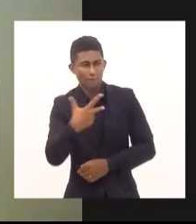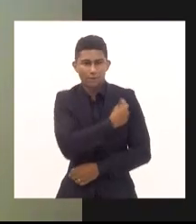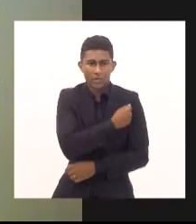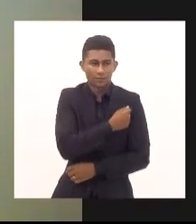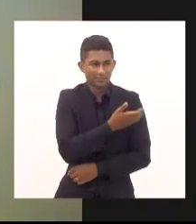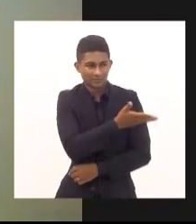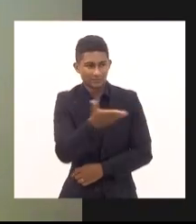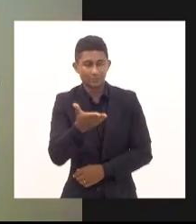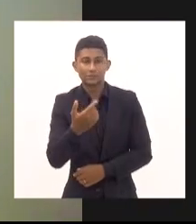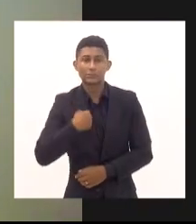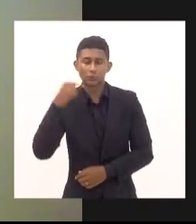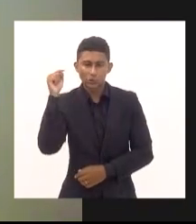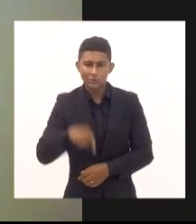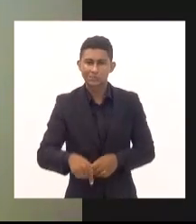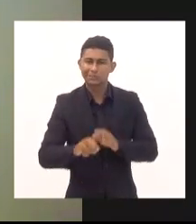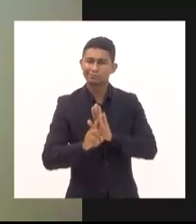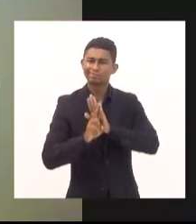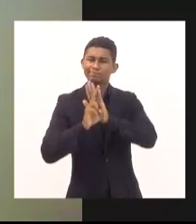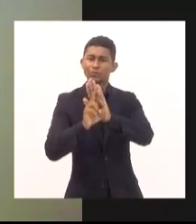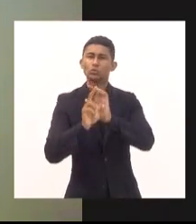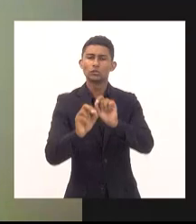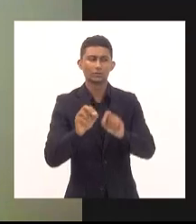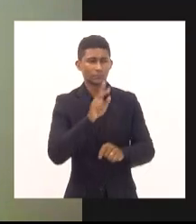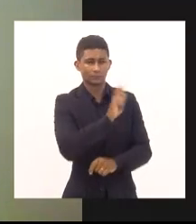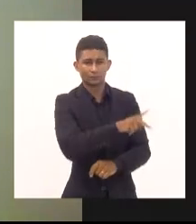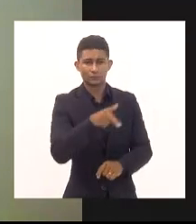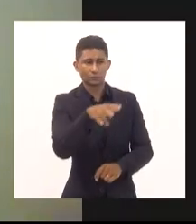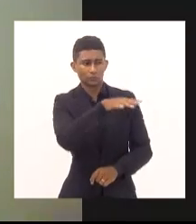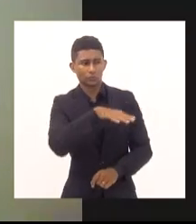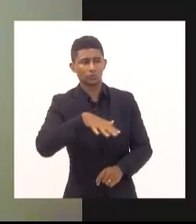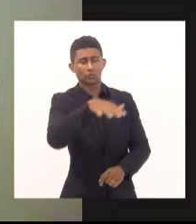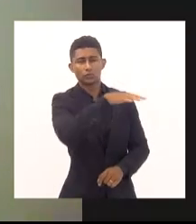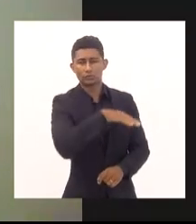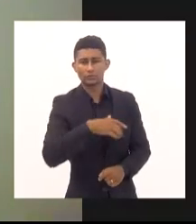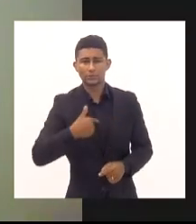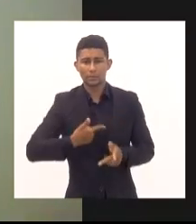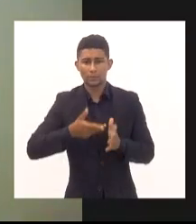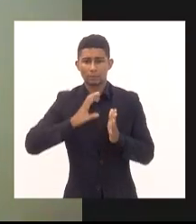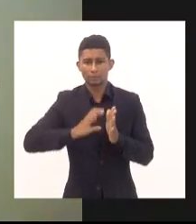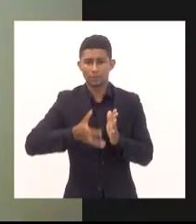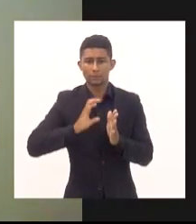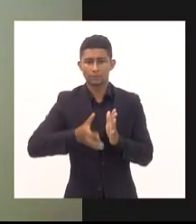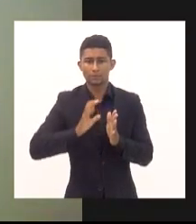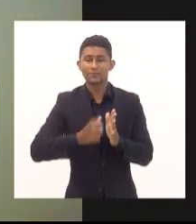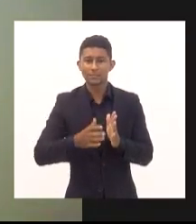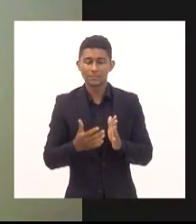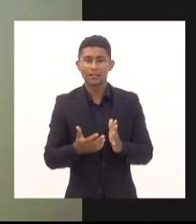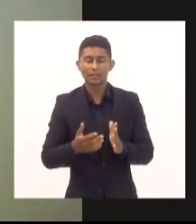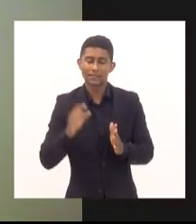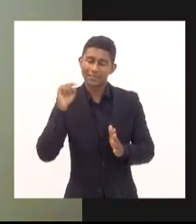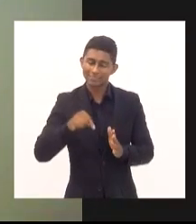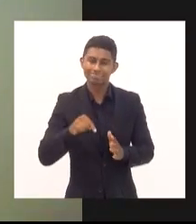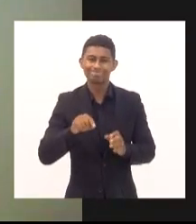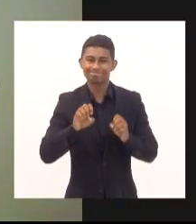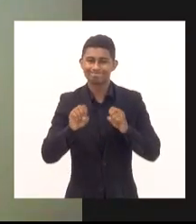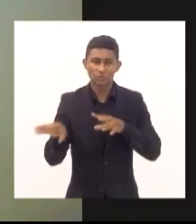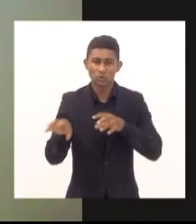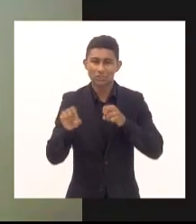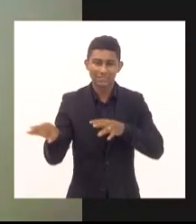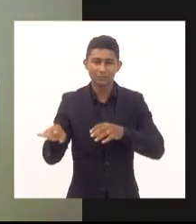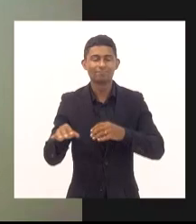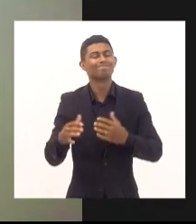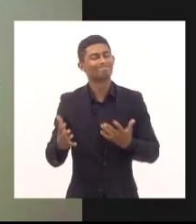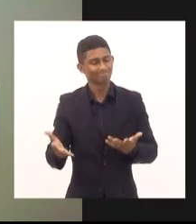aqui os interesses dos professores num partido para o qual educação em tempo integral de